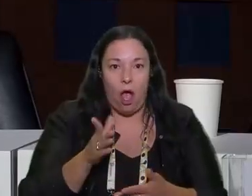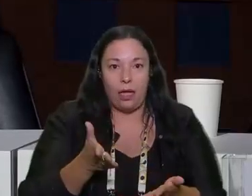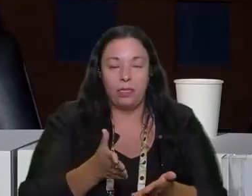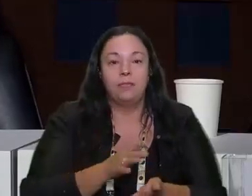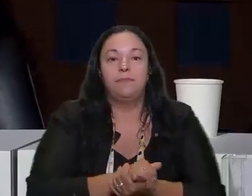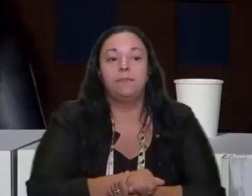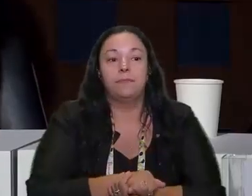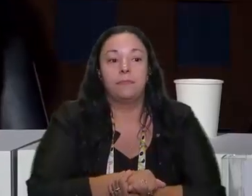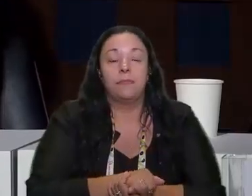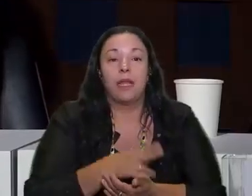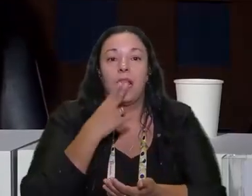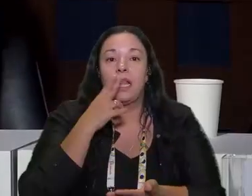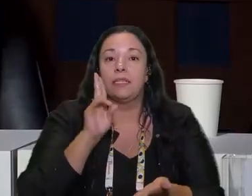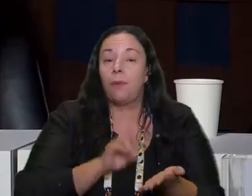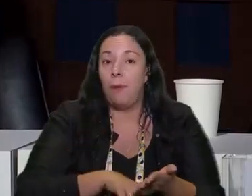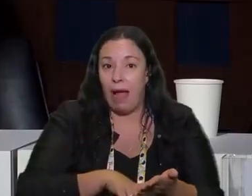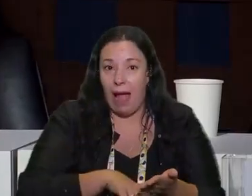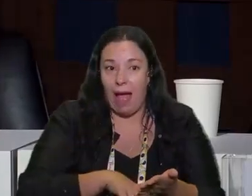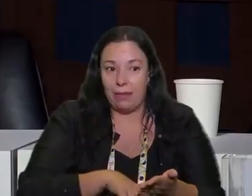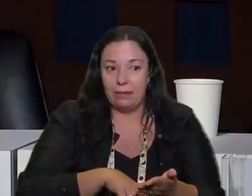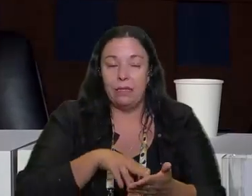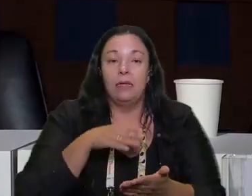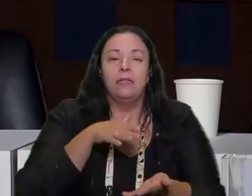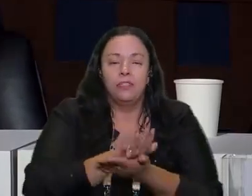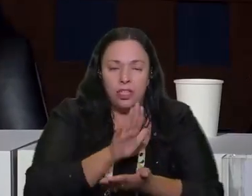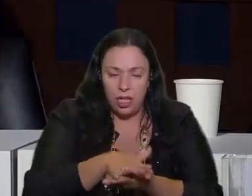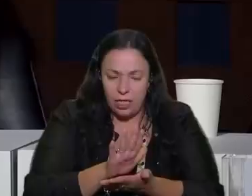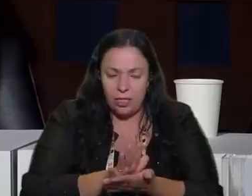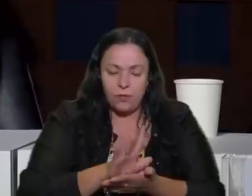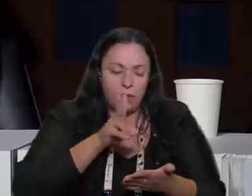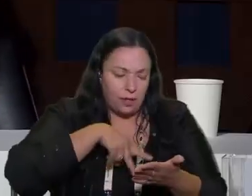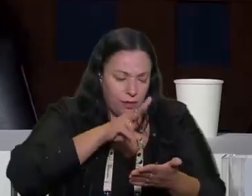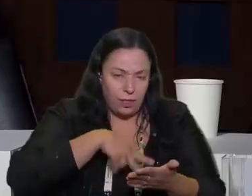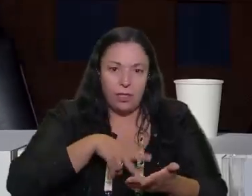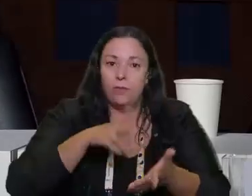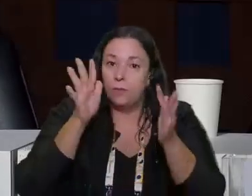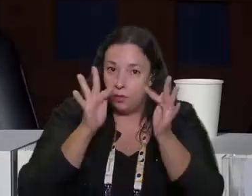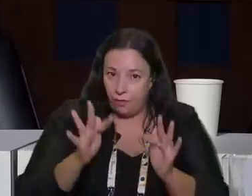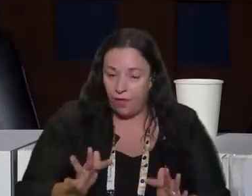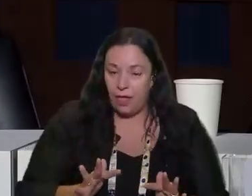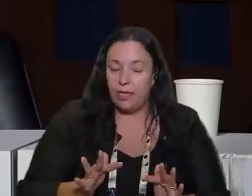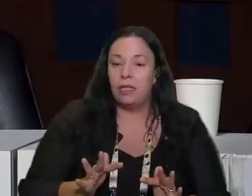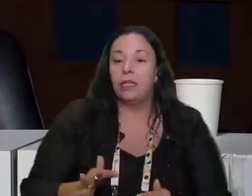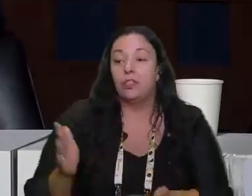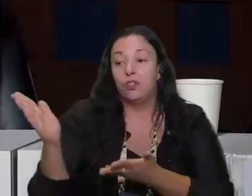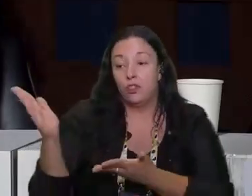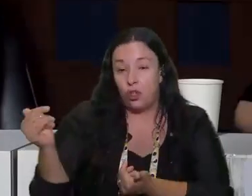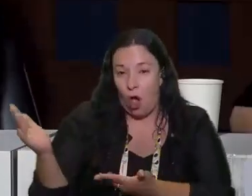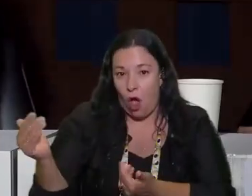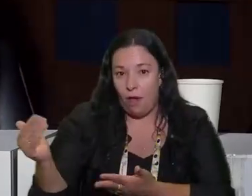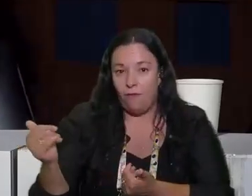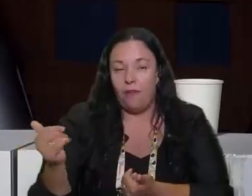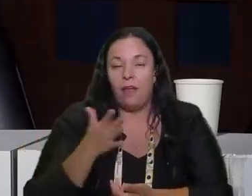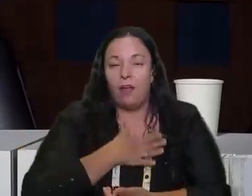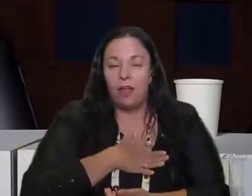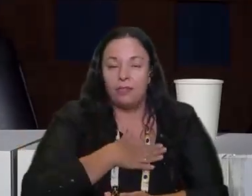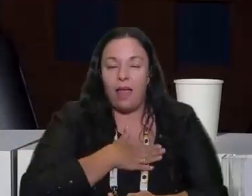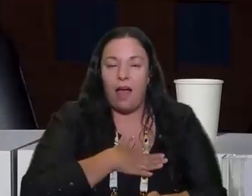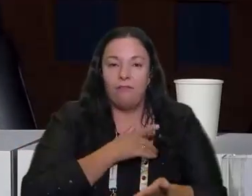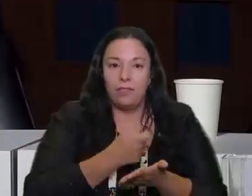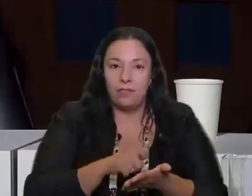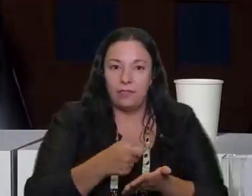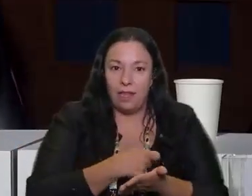e recebi uma carta da editora que tinha lido o livro, que tinha ficado muito feliz, que eu era jovem, gostava de escrever e